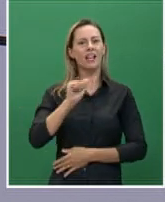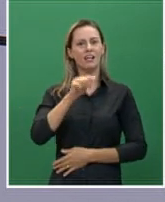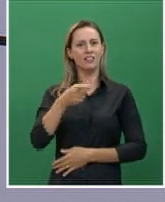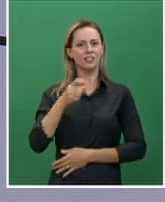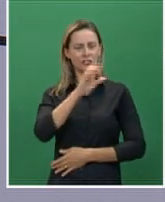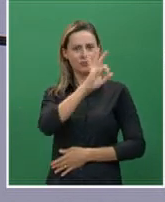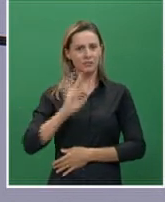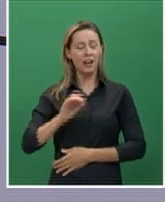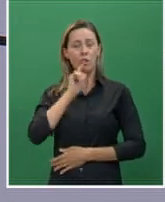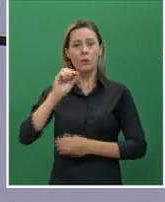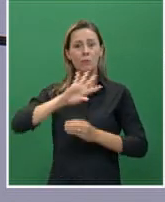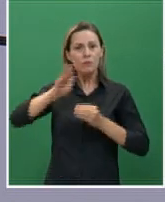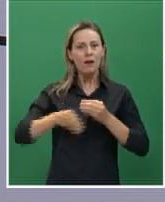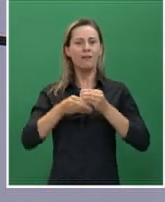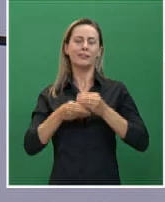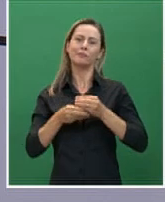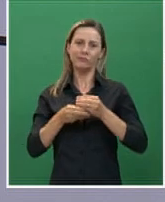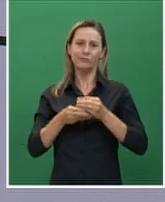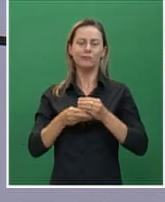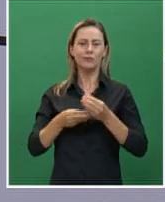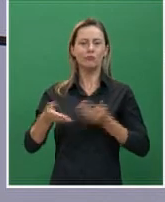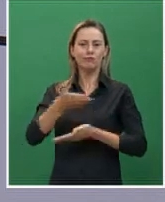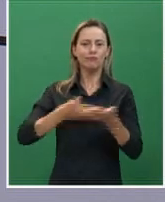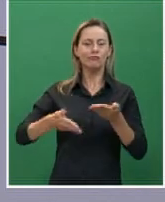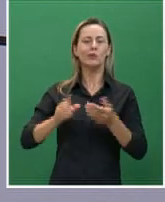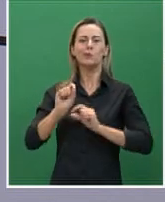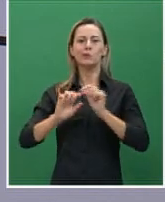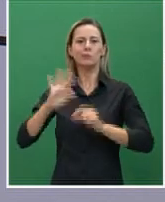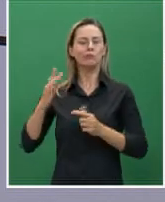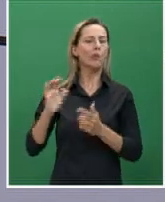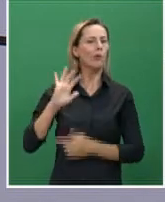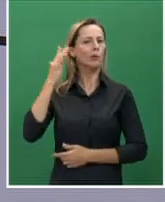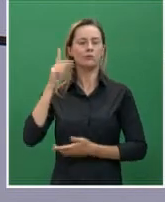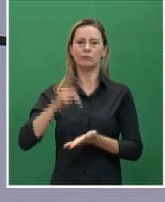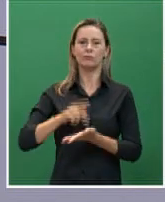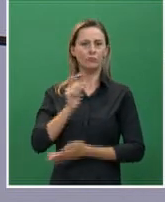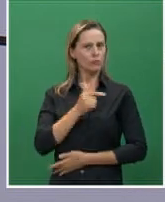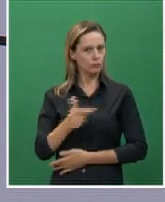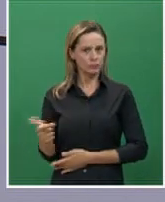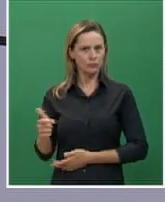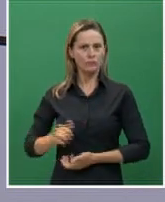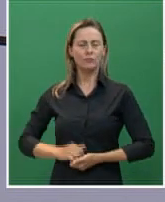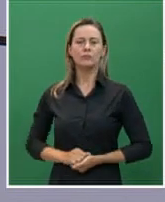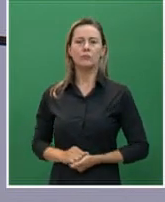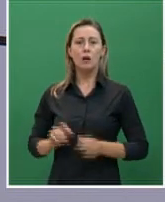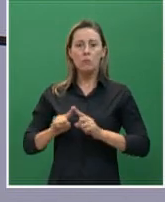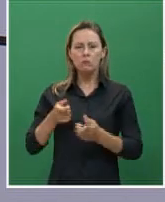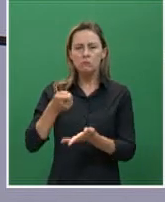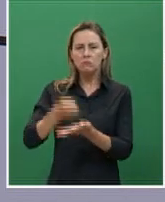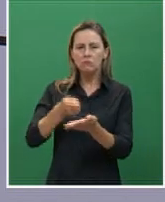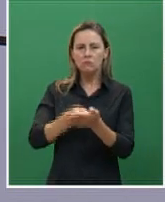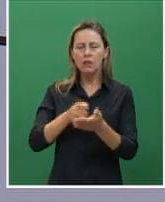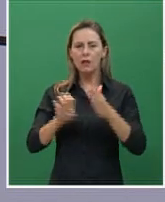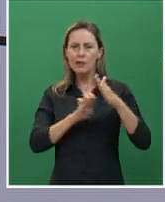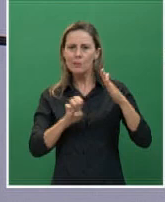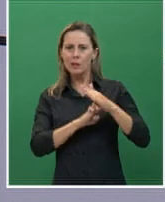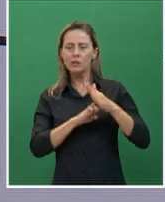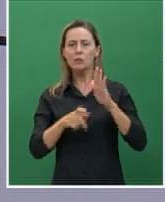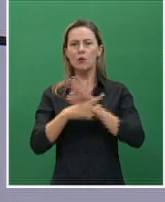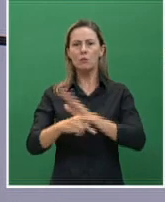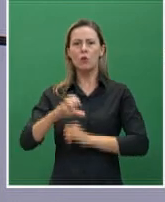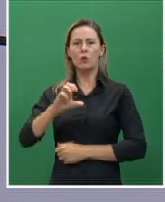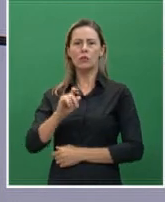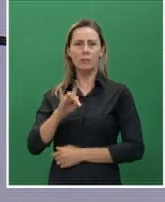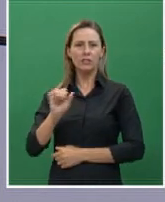de esgoto além da água na cidade de Blumenau fruto desse troca pac que acabou não sendo realizar mas nós estamos cobrando da empresa da Odebrecht